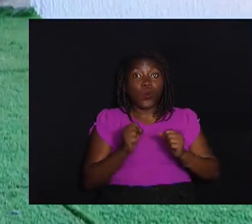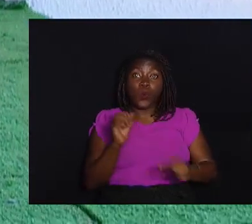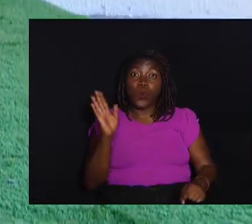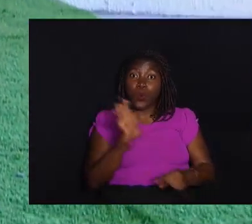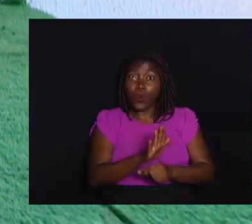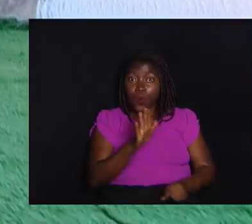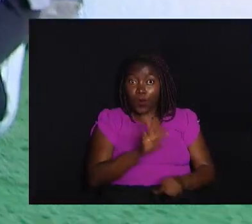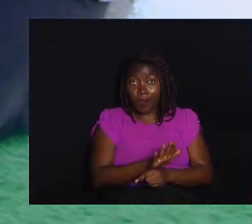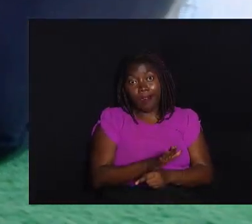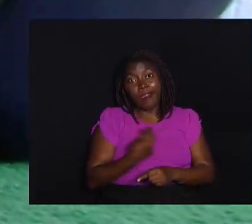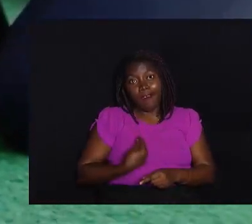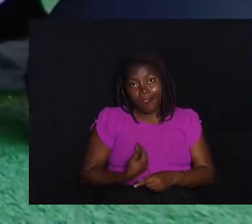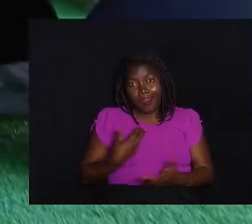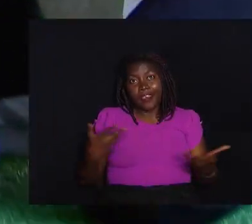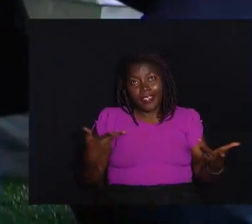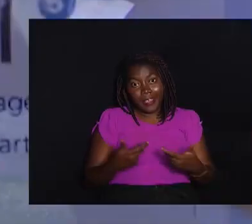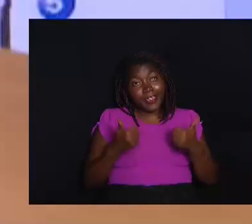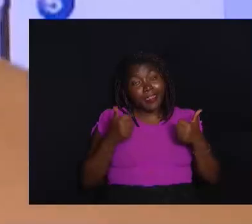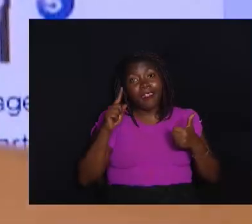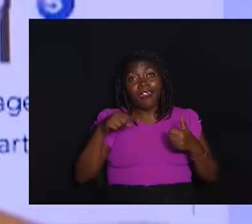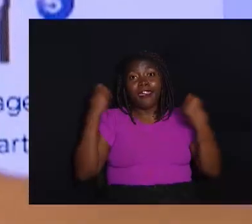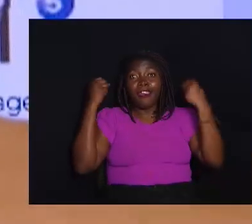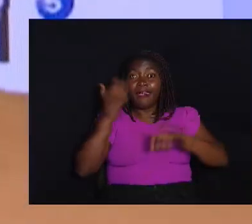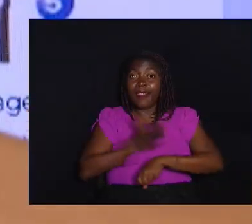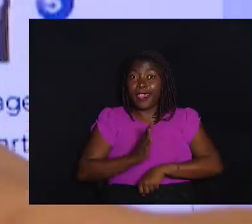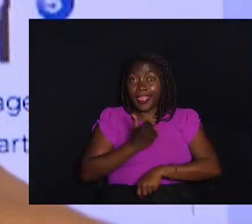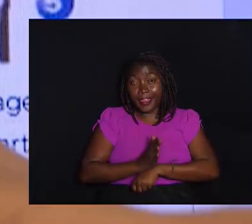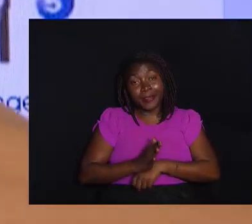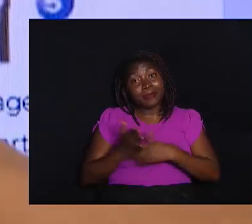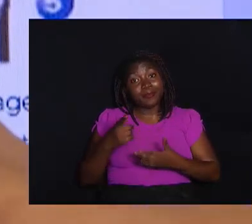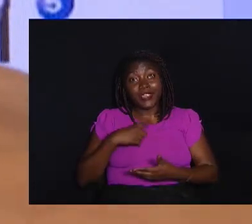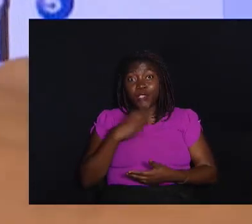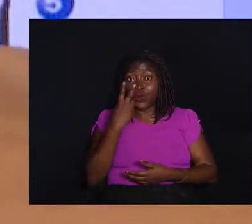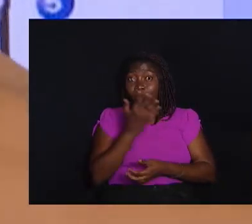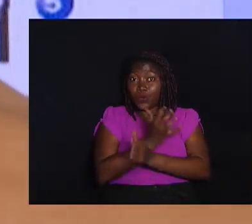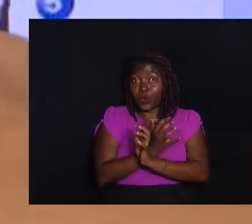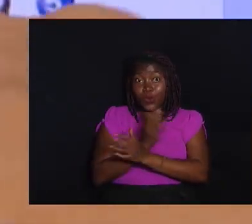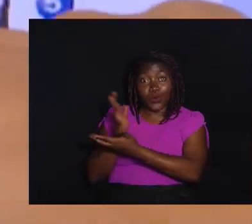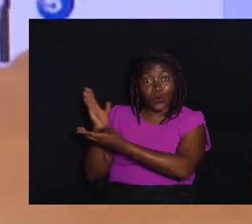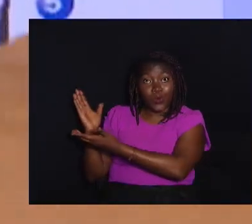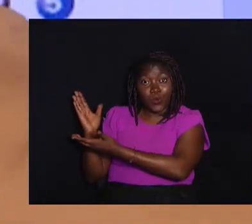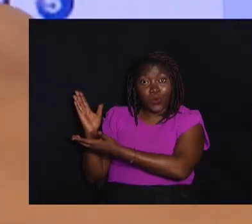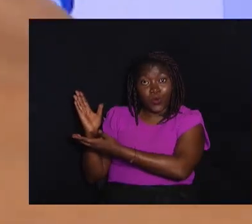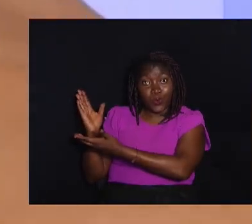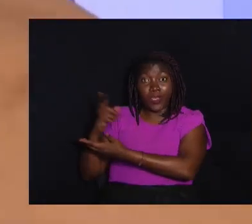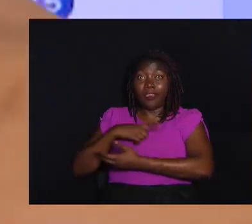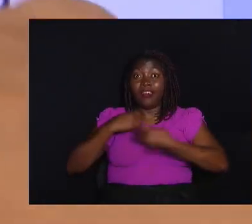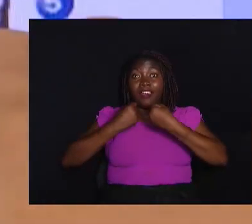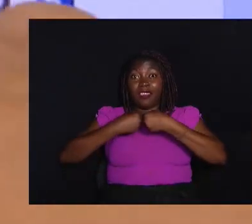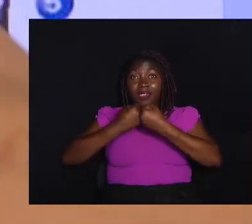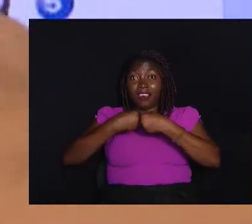para a qualidade de vida é a fisioterapia. Então, a gente tem os dois ossos aqui, a gente tem a cartilagem